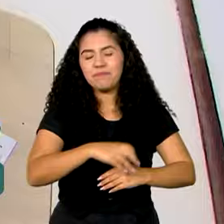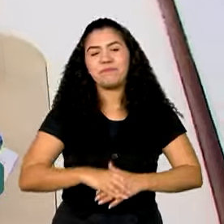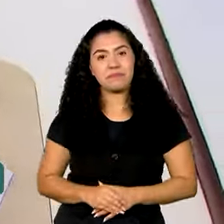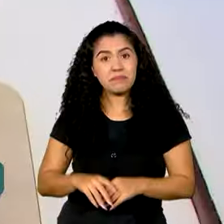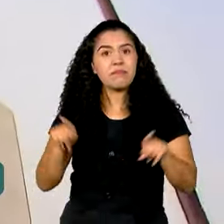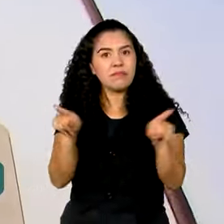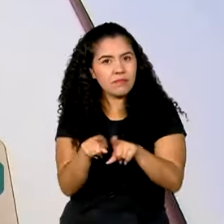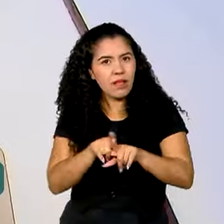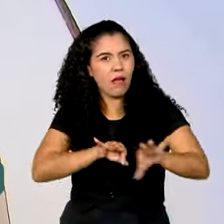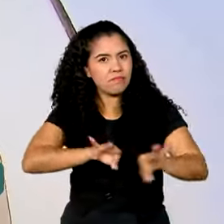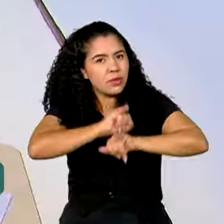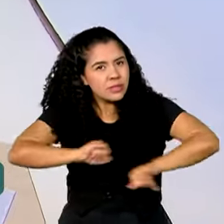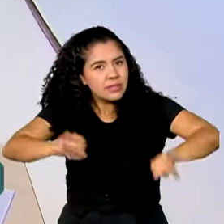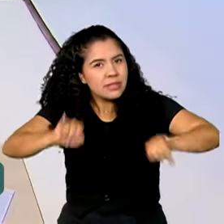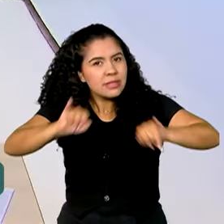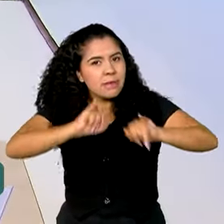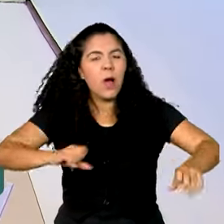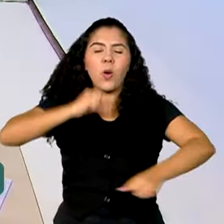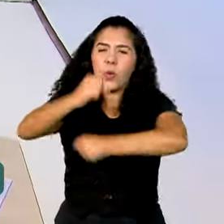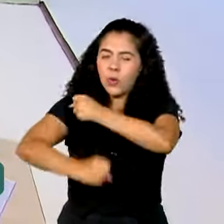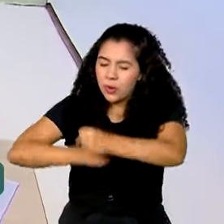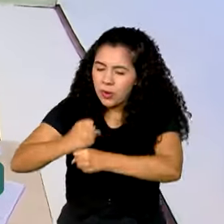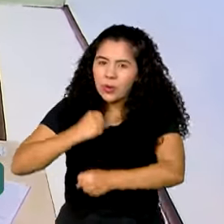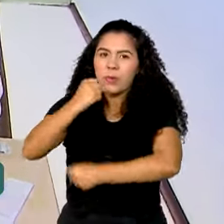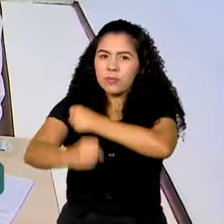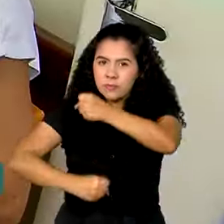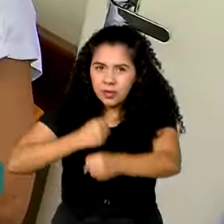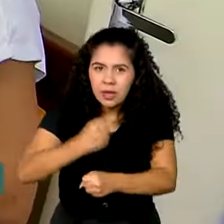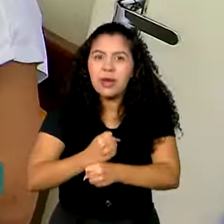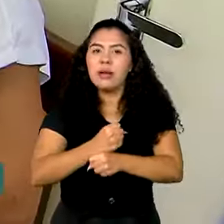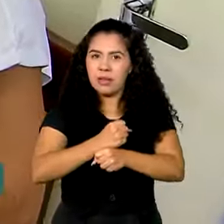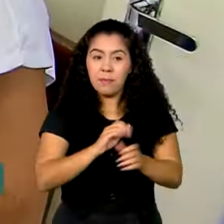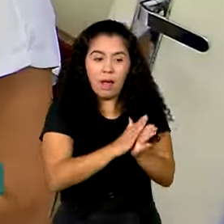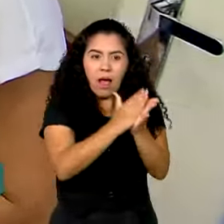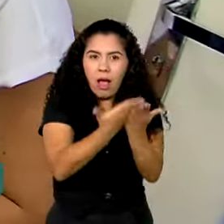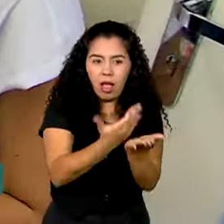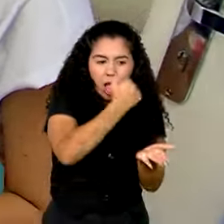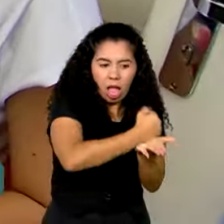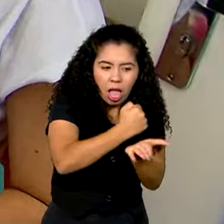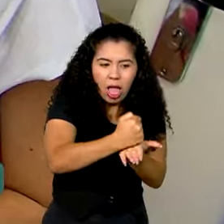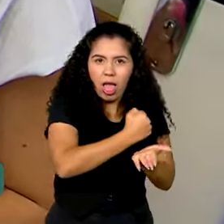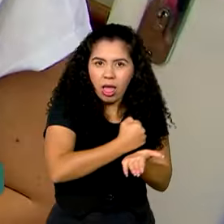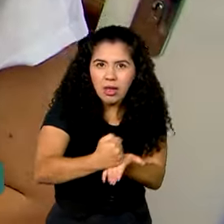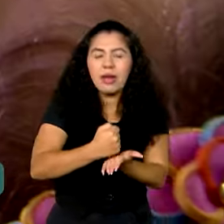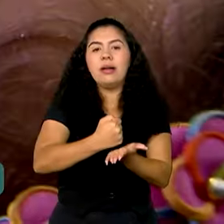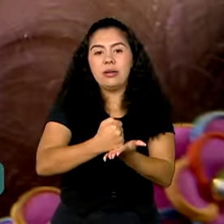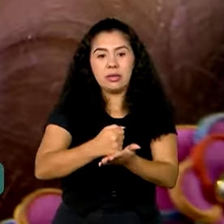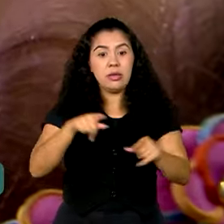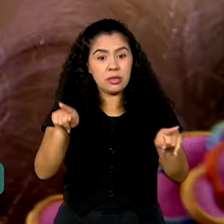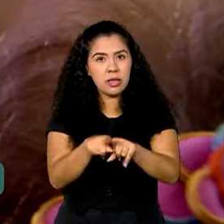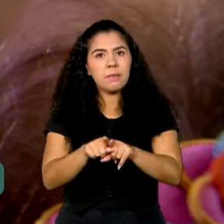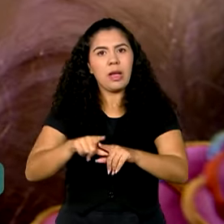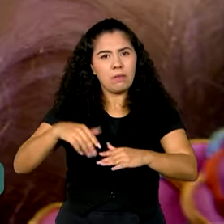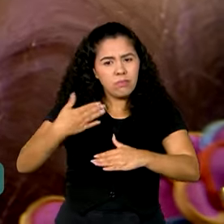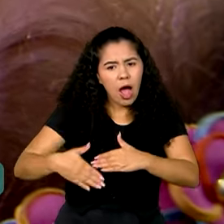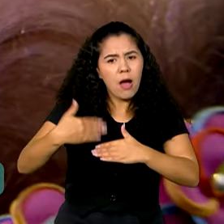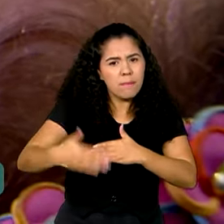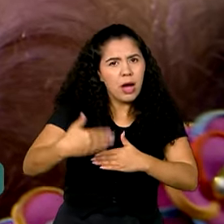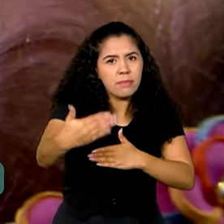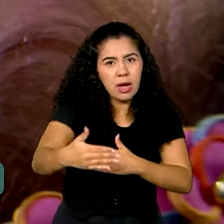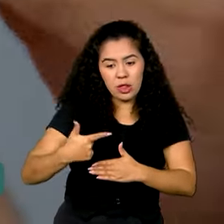realizadas campanhas anuais, atualização da caderneta. E depois de enfrentar quedas consecutivas a partir